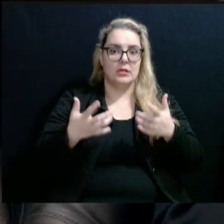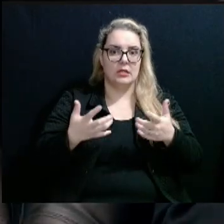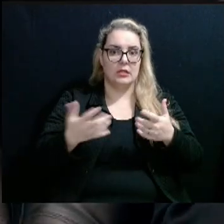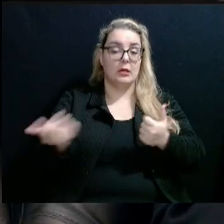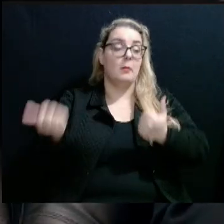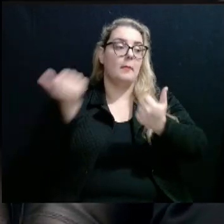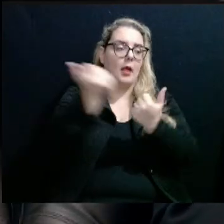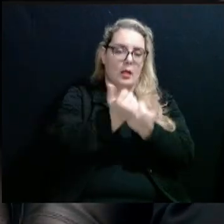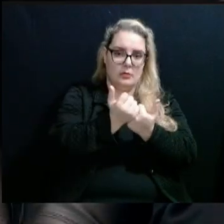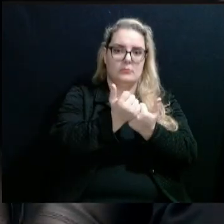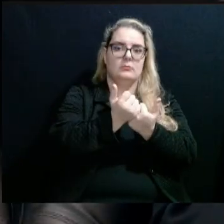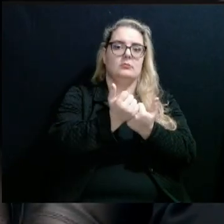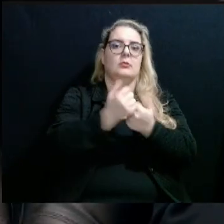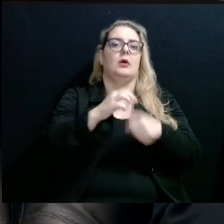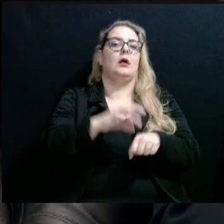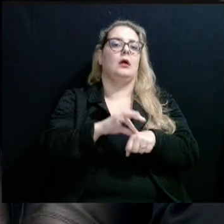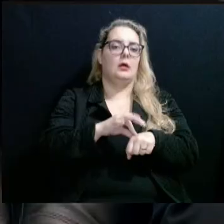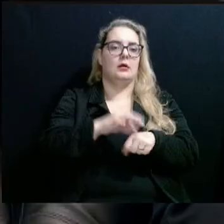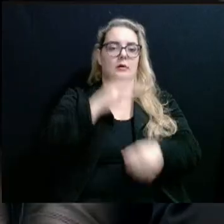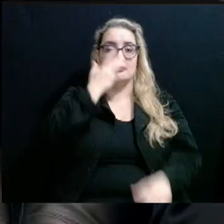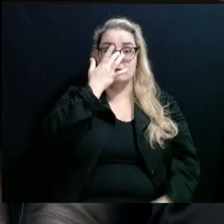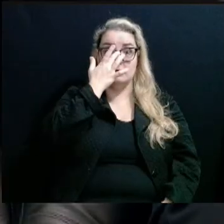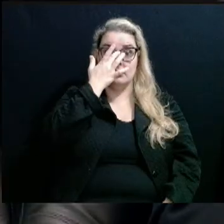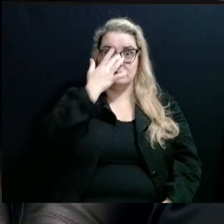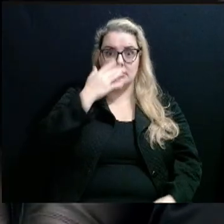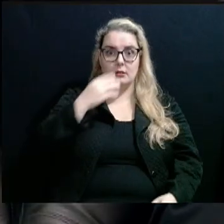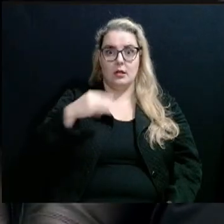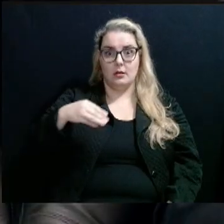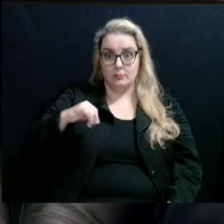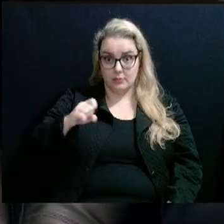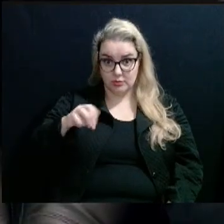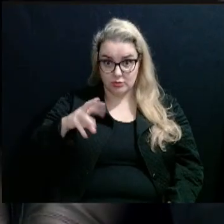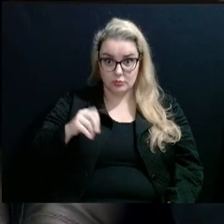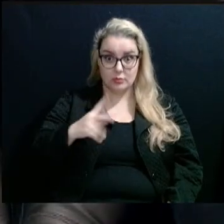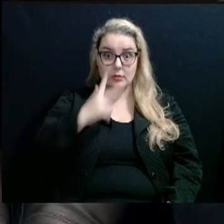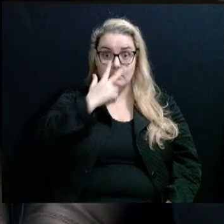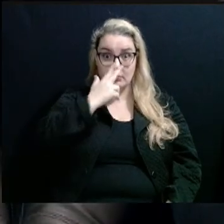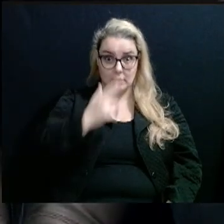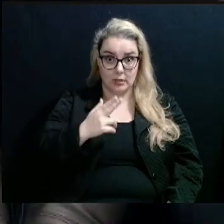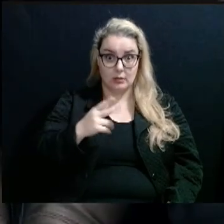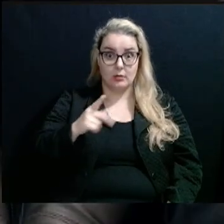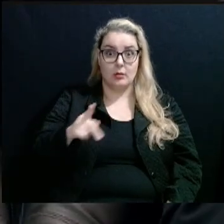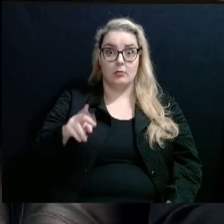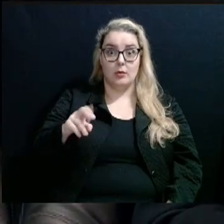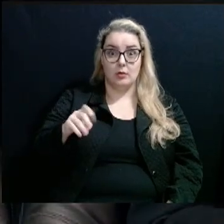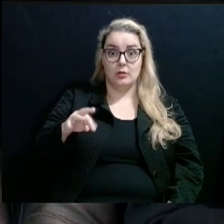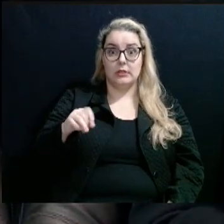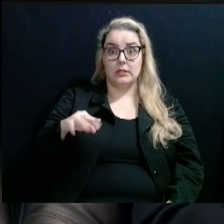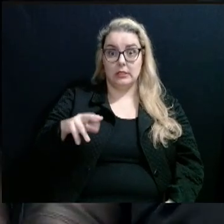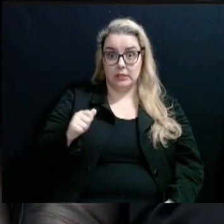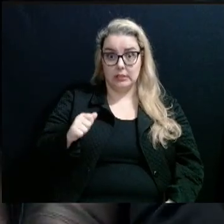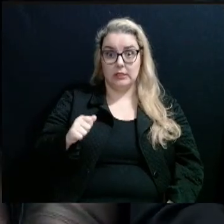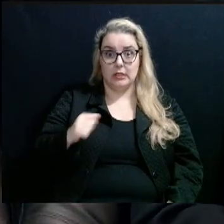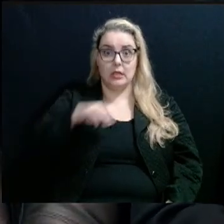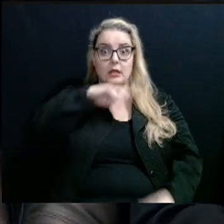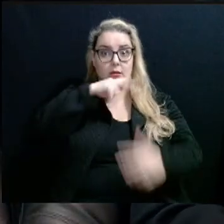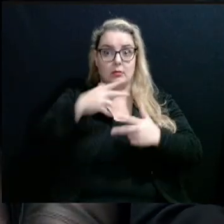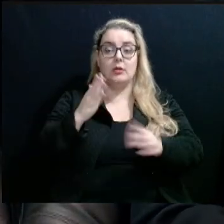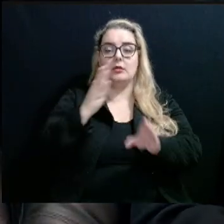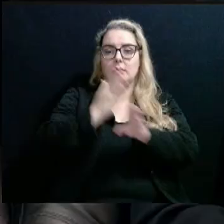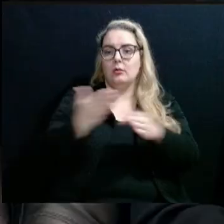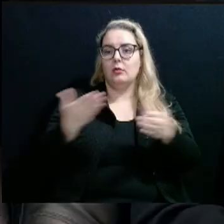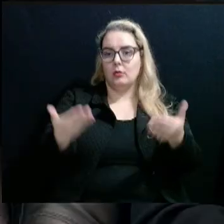carne, né? Aquela mistura, algo que se pareça de fato com a proteína animal. Então, a gente encontra hoje no mercado